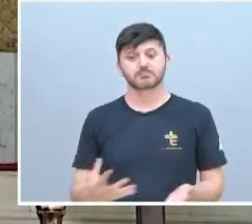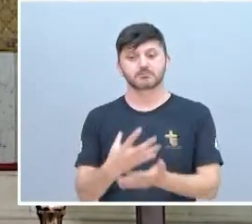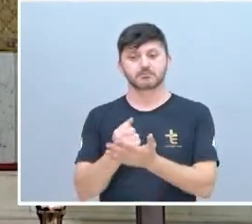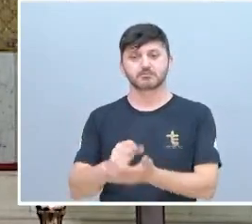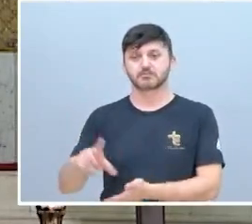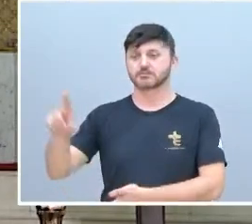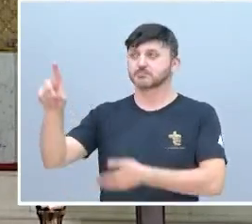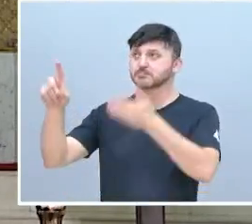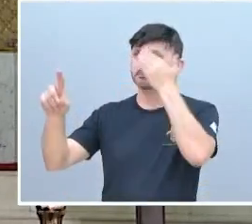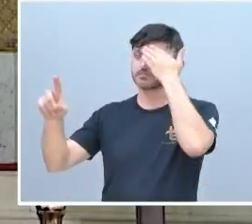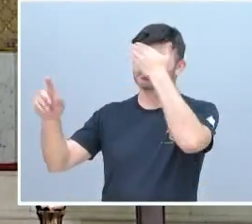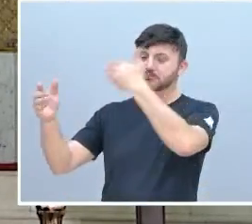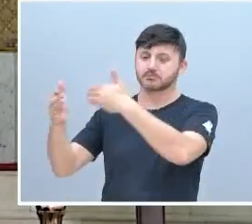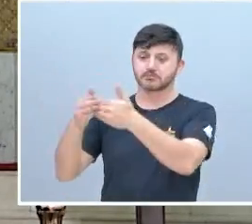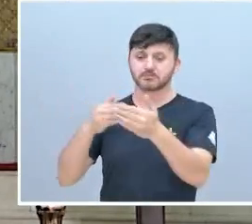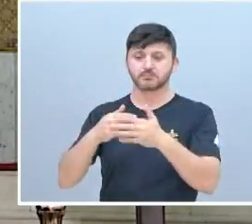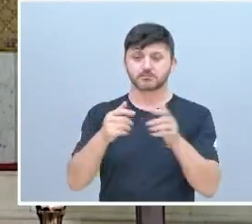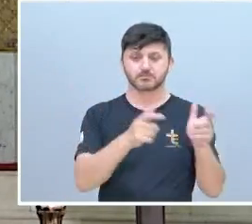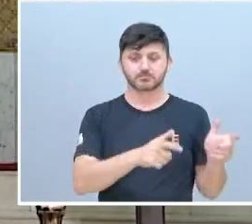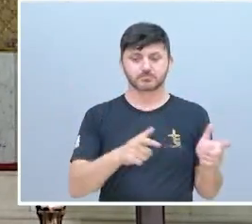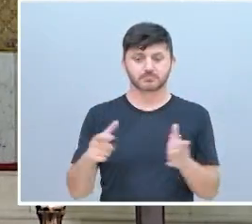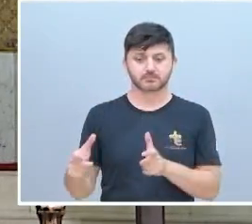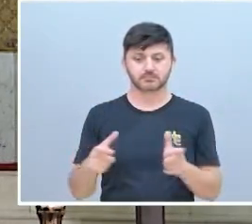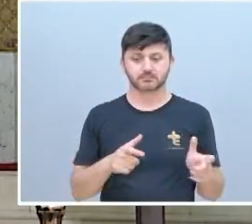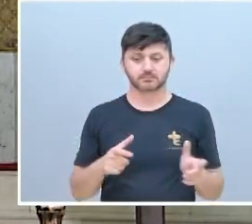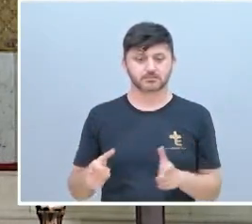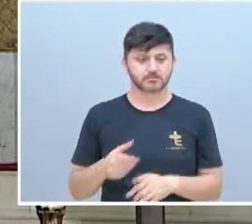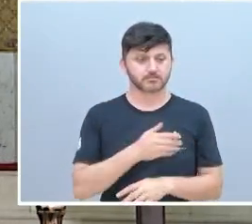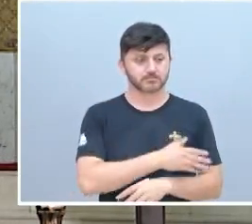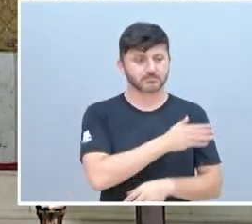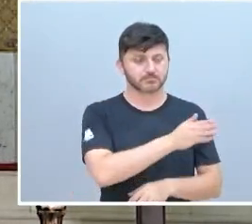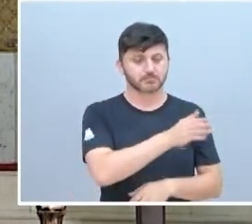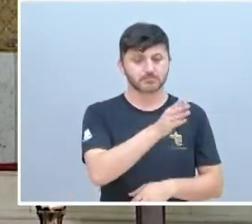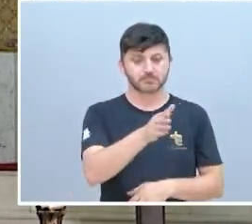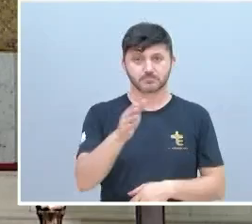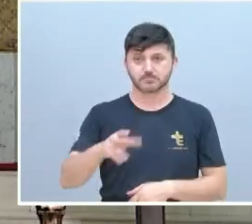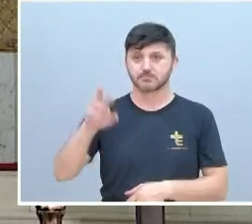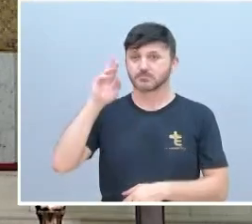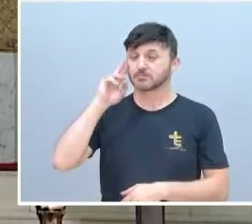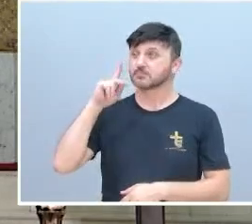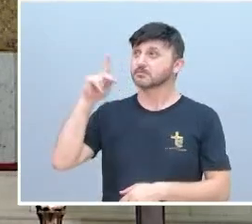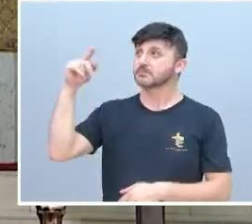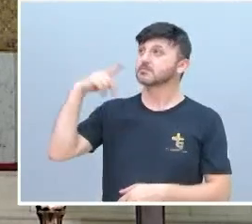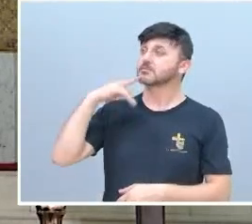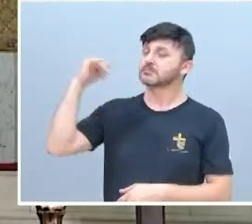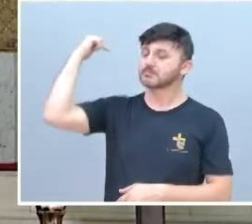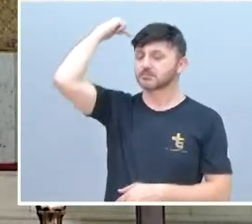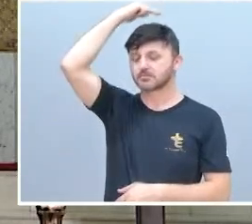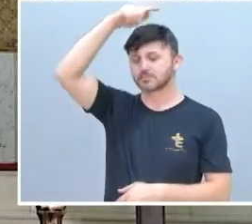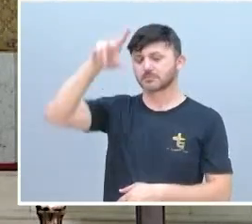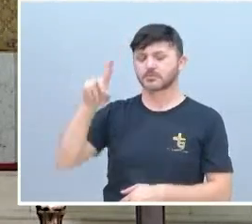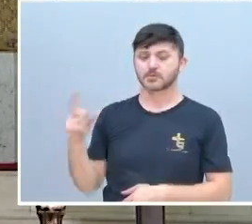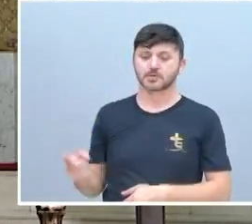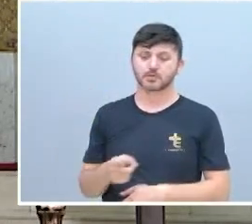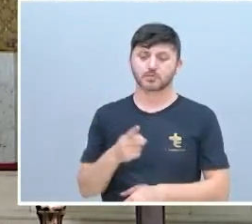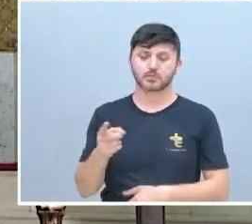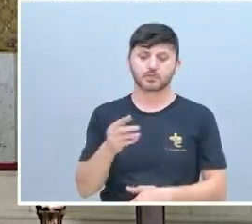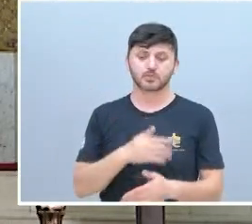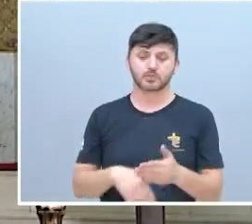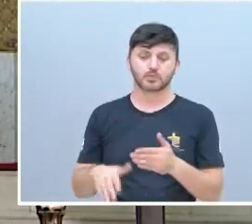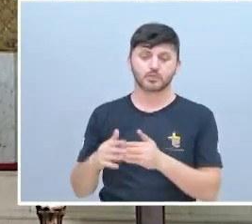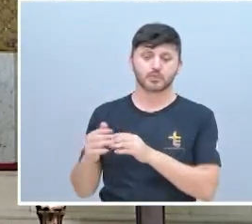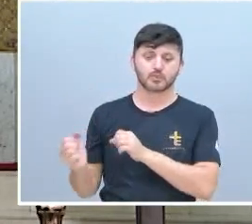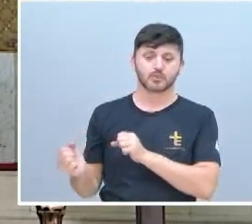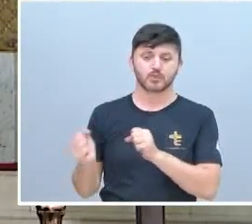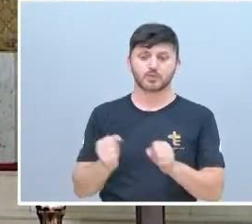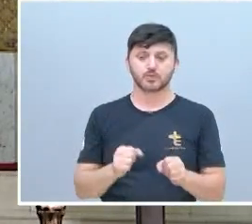dever e salvação dar-vos graças sempre e em todo lugar. Senhor Pai Santo, Deus Eterno e Todo-Poderoso,